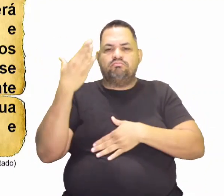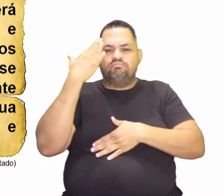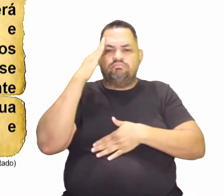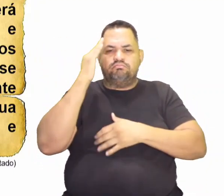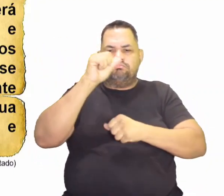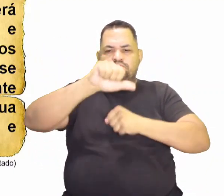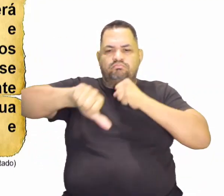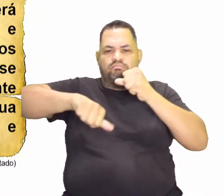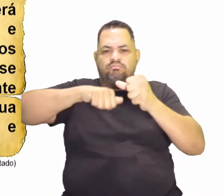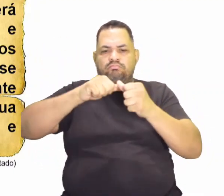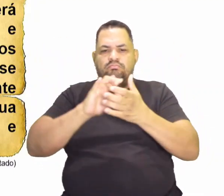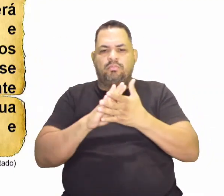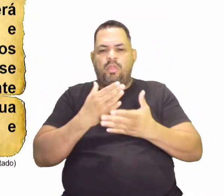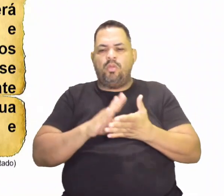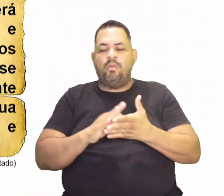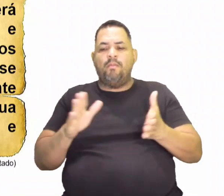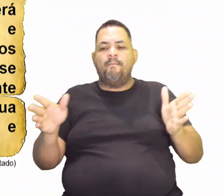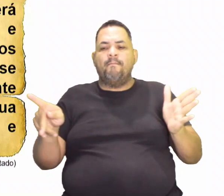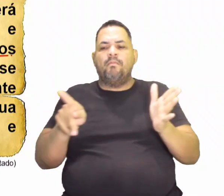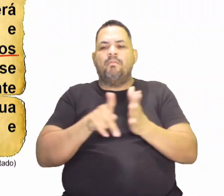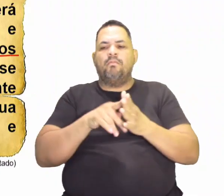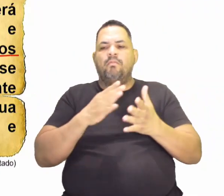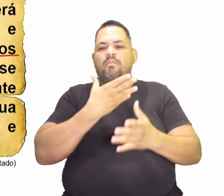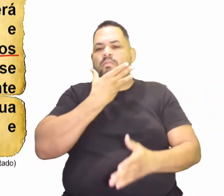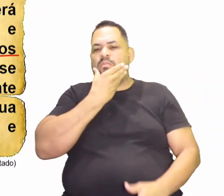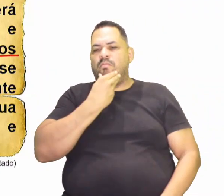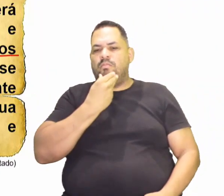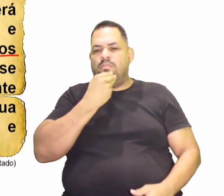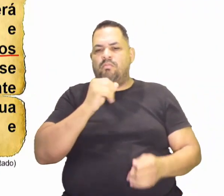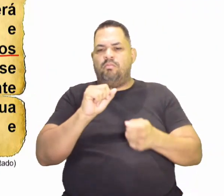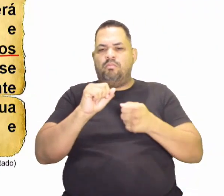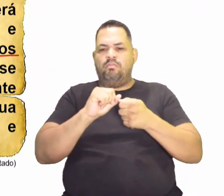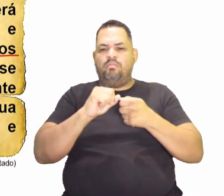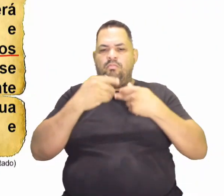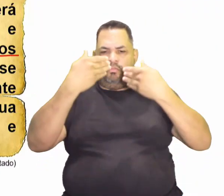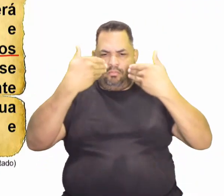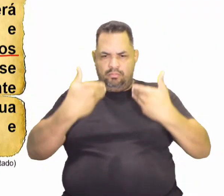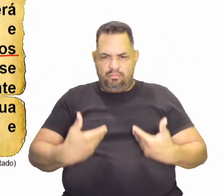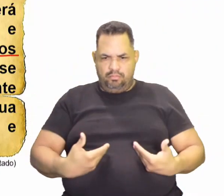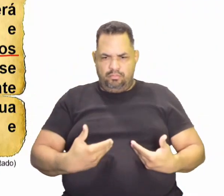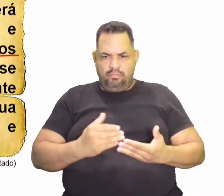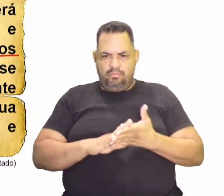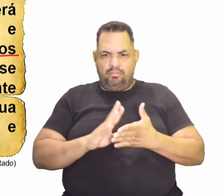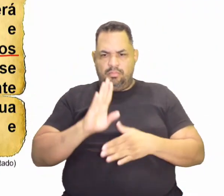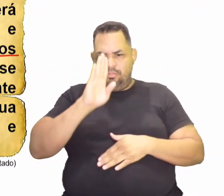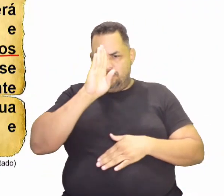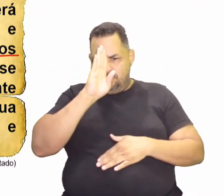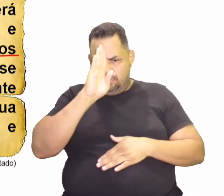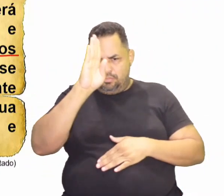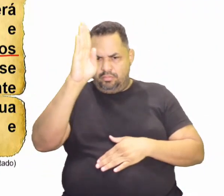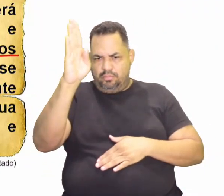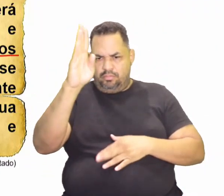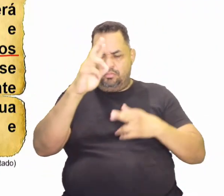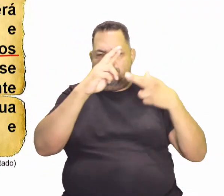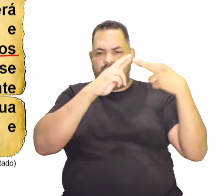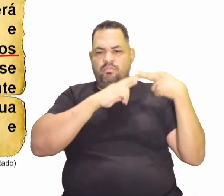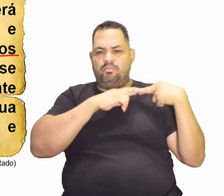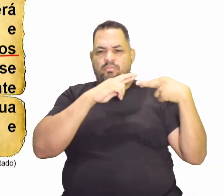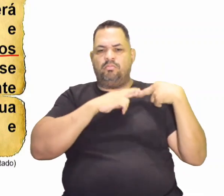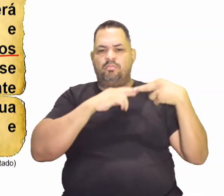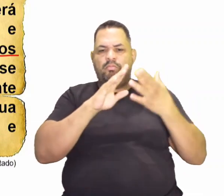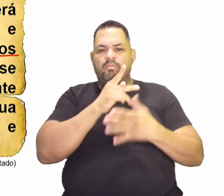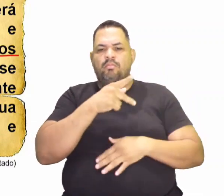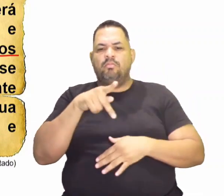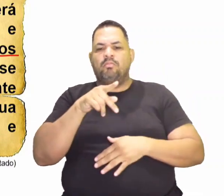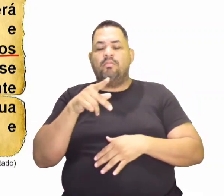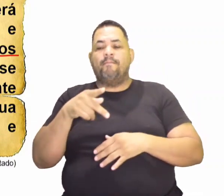e transformado pelas mãos humanas, faz o homem se assumir como ser e a gente é responsável